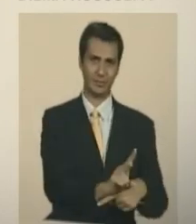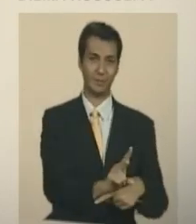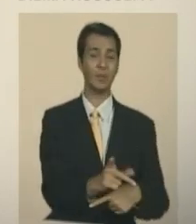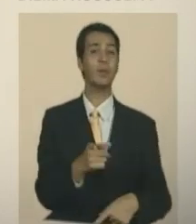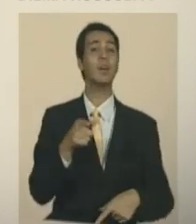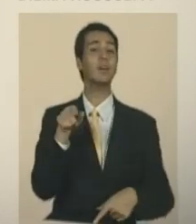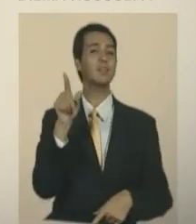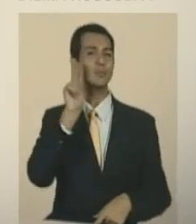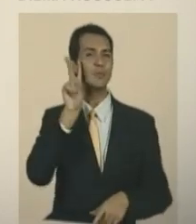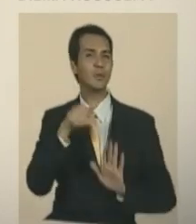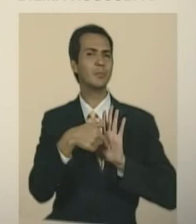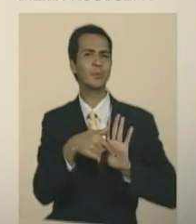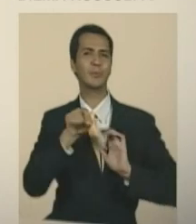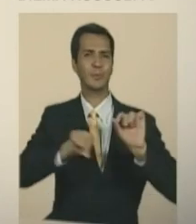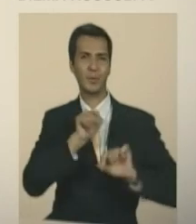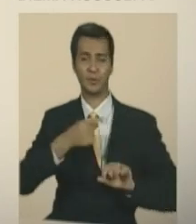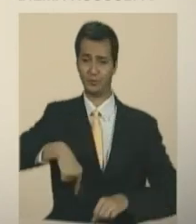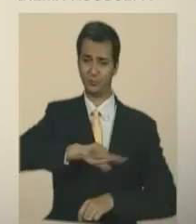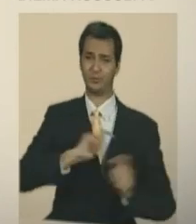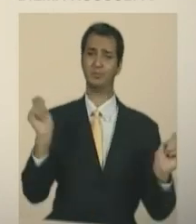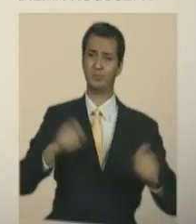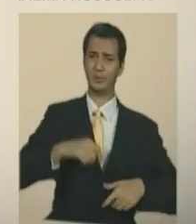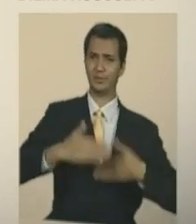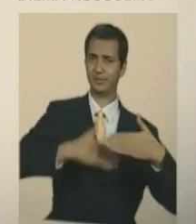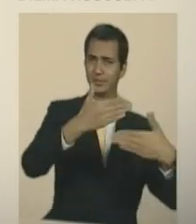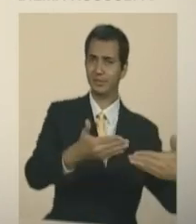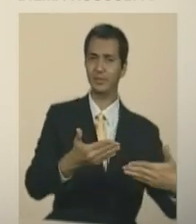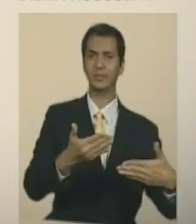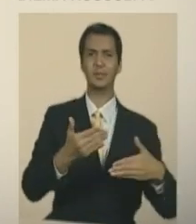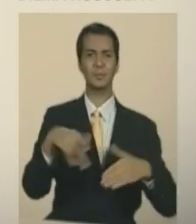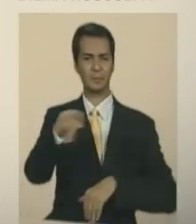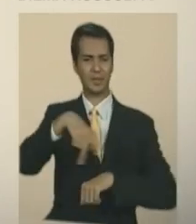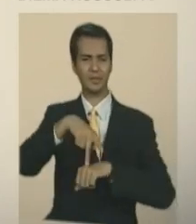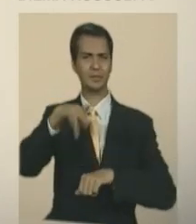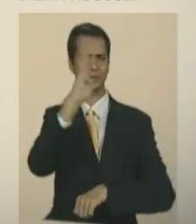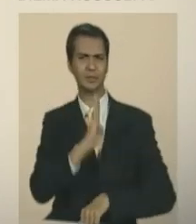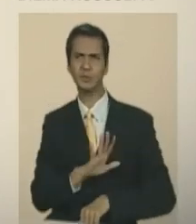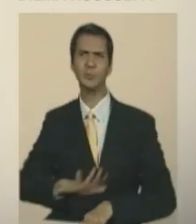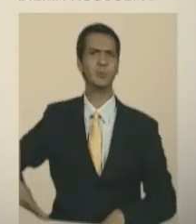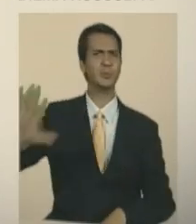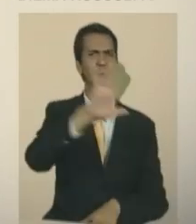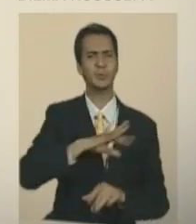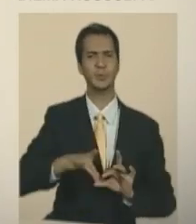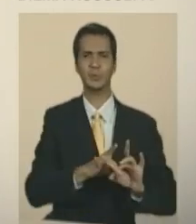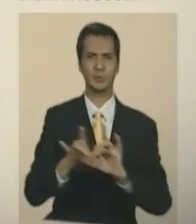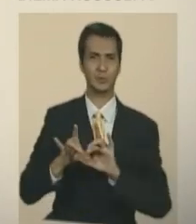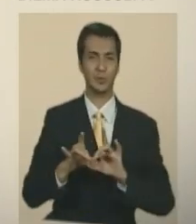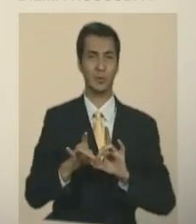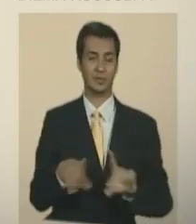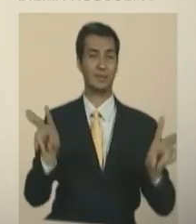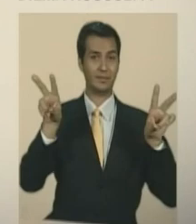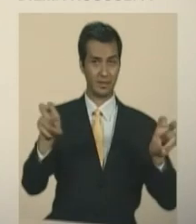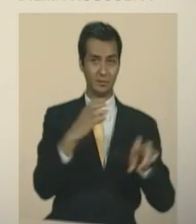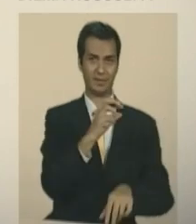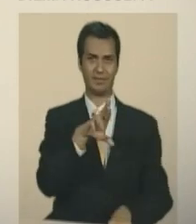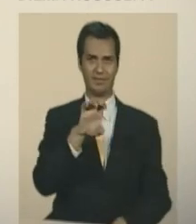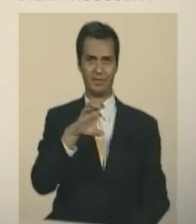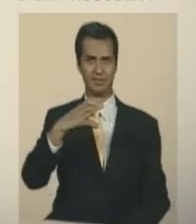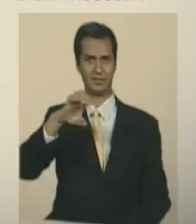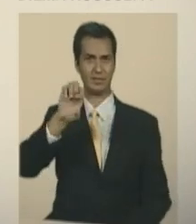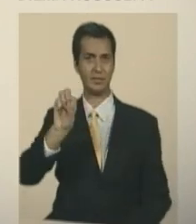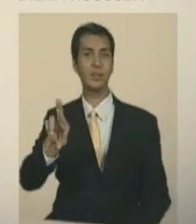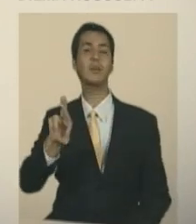crescer juntos todo o país junto o lema do programa crescer resume bem o nosso esforço de